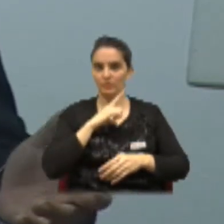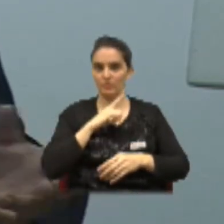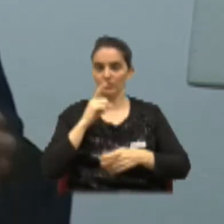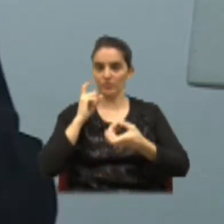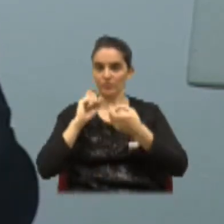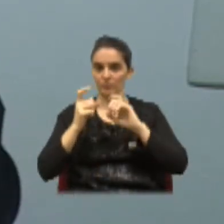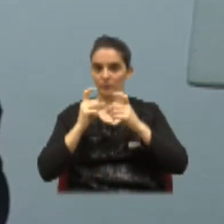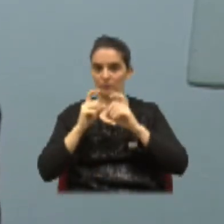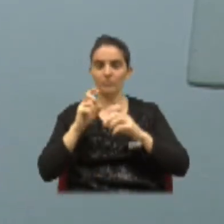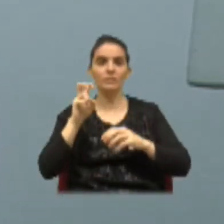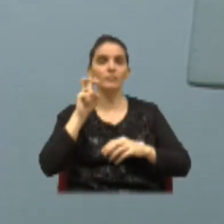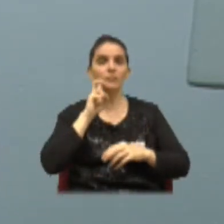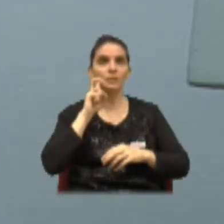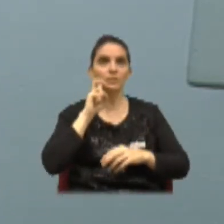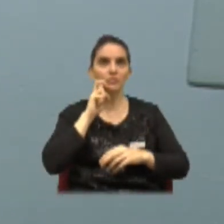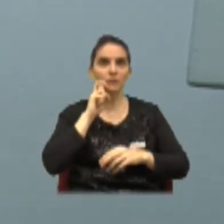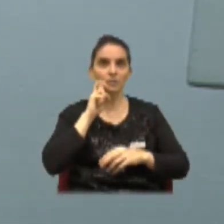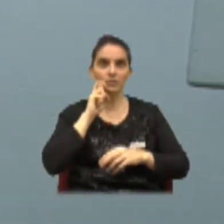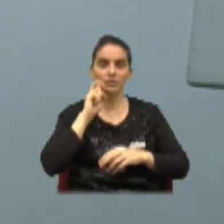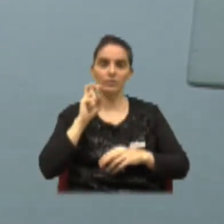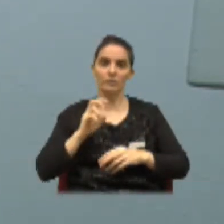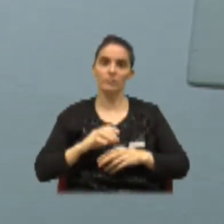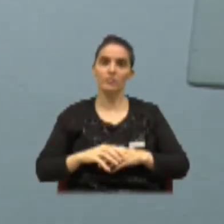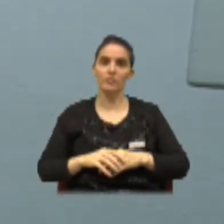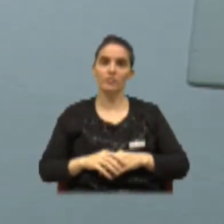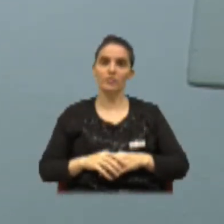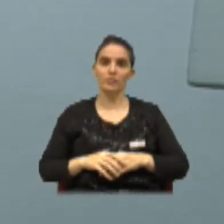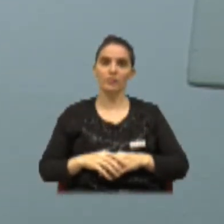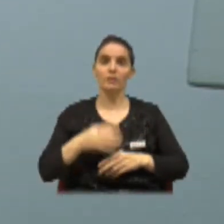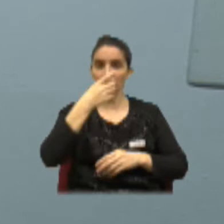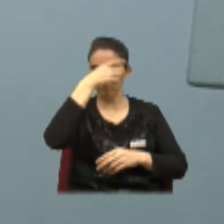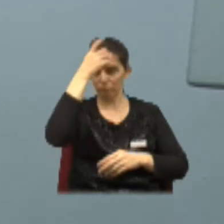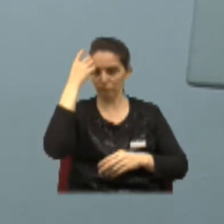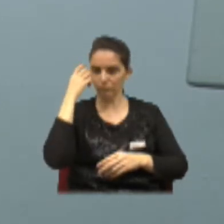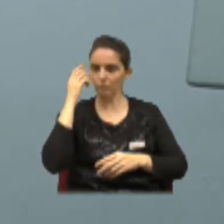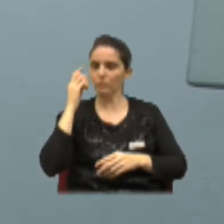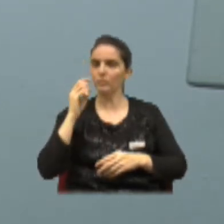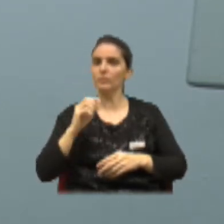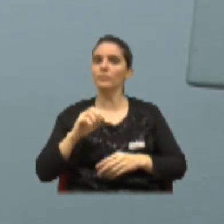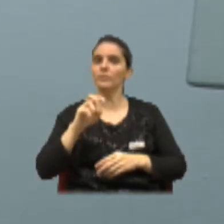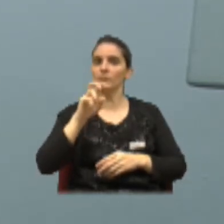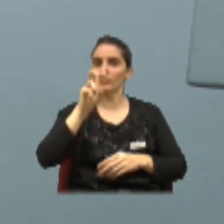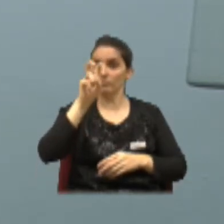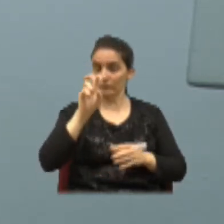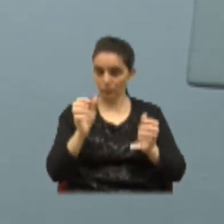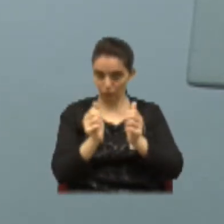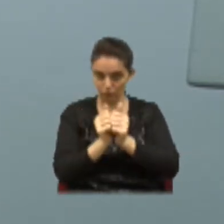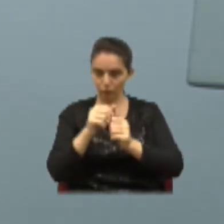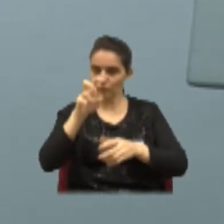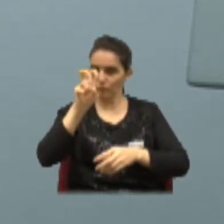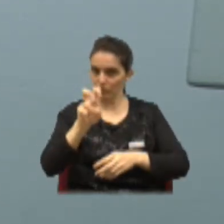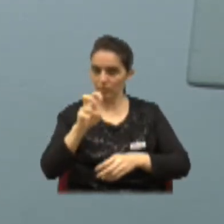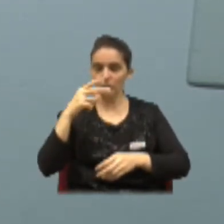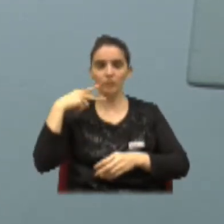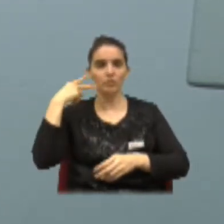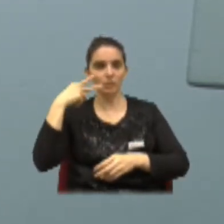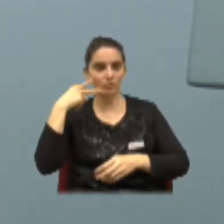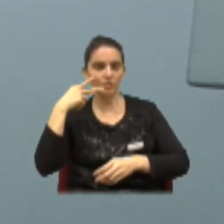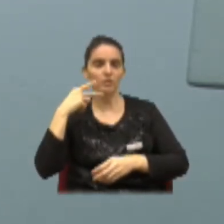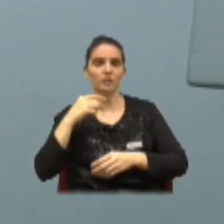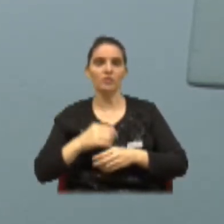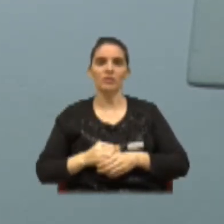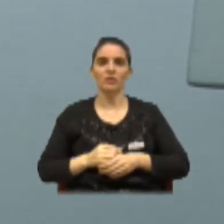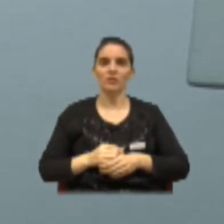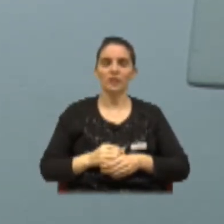casa, Comissão de Educação, e eu sou presidente, nós temos 5 vereadores, estamos à disposição para